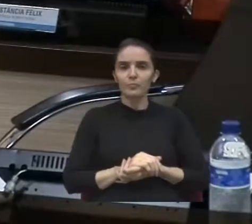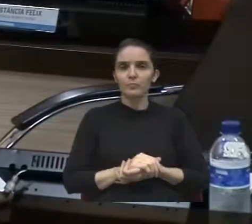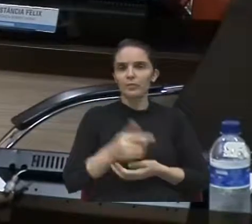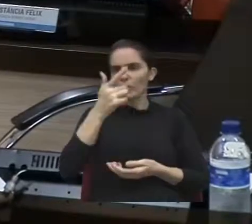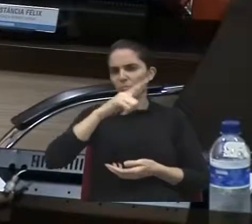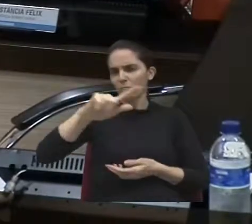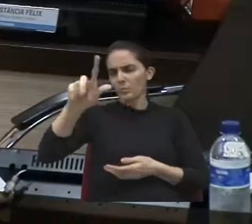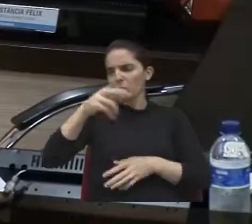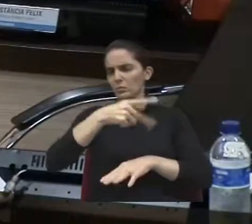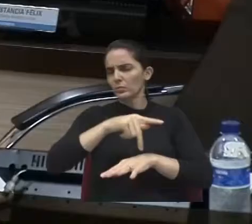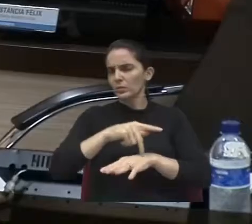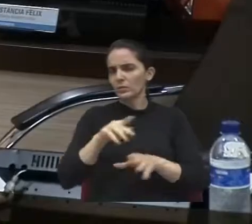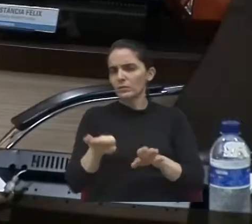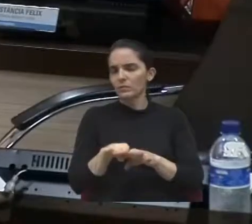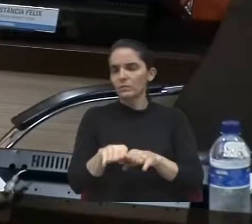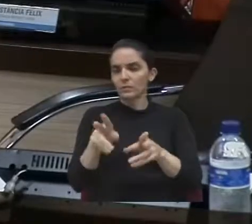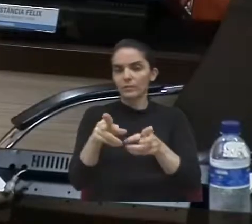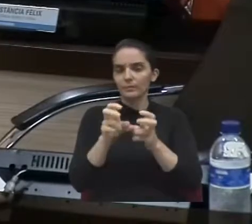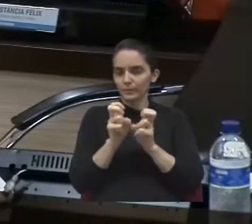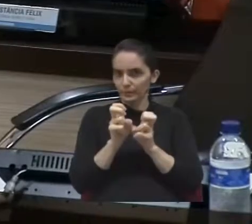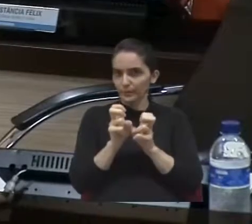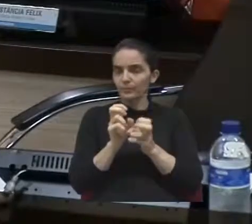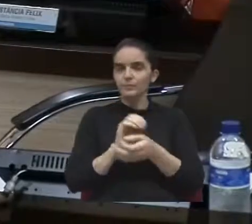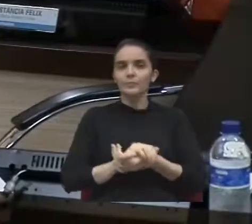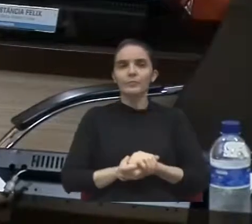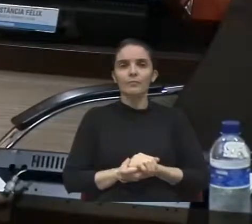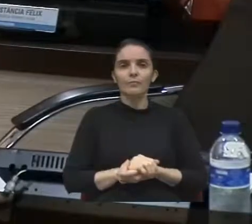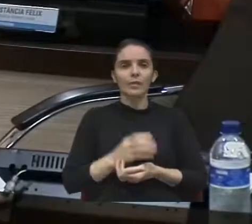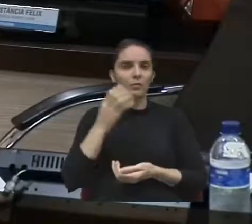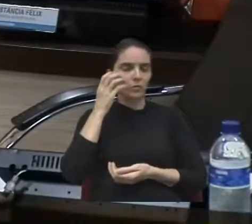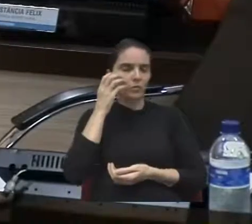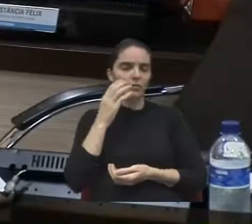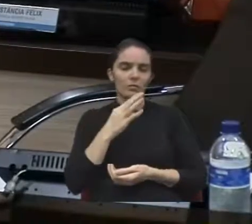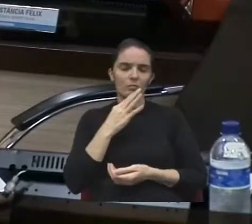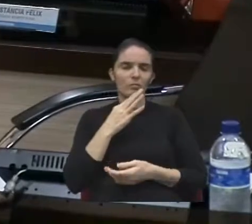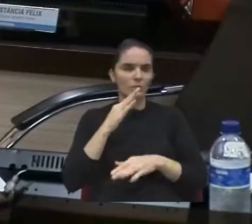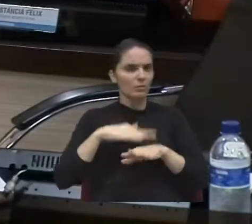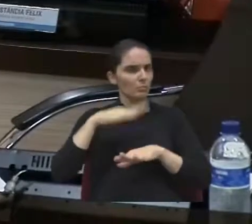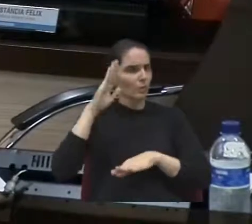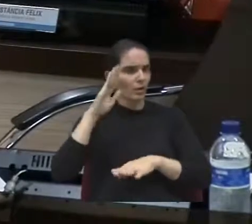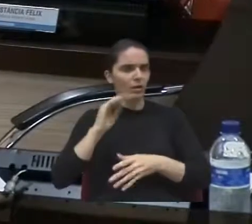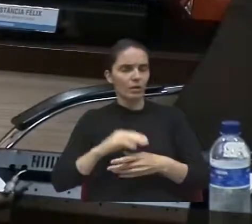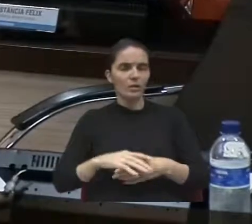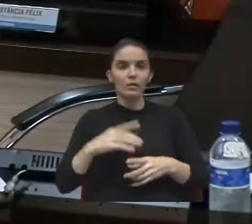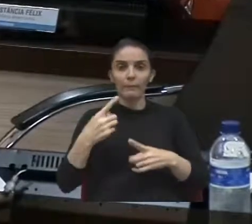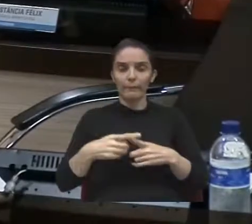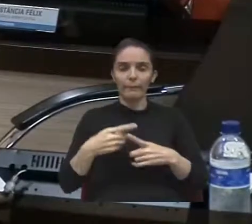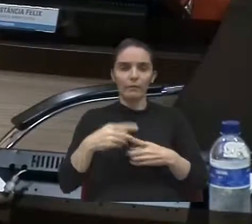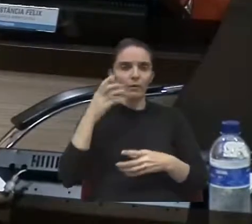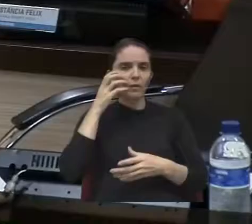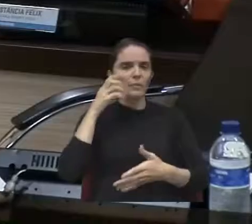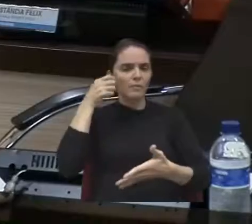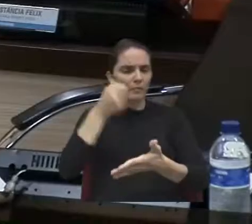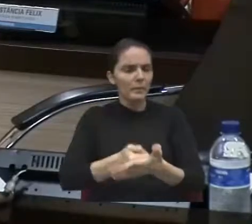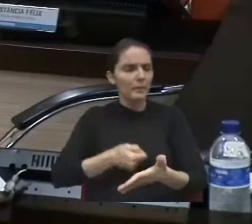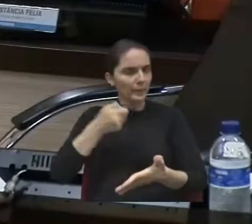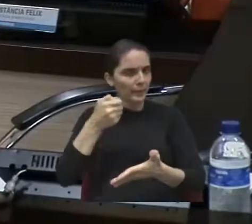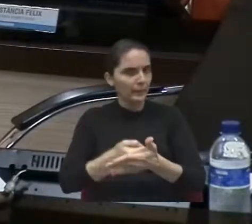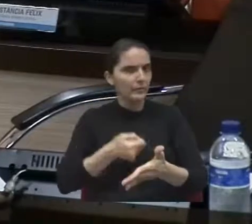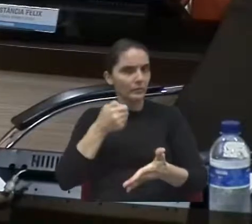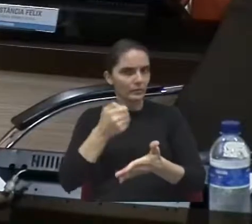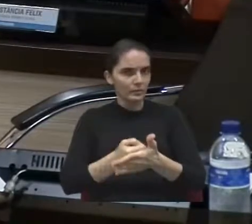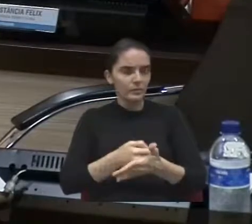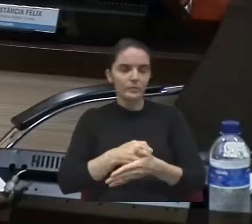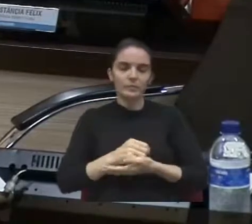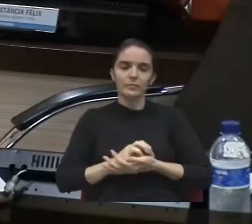observar. Certamente o senhor tem mais conhecimento do que eu, por ser uma bandeira que defende desde o primeiro